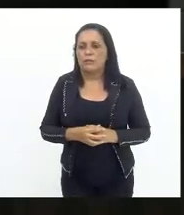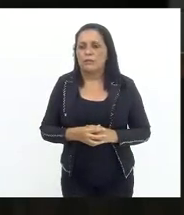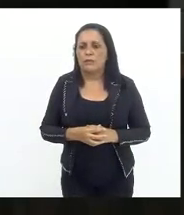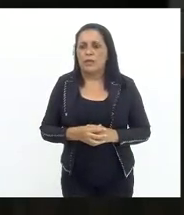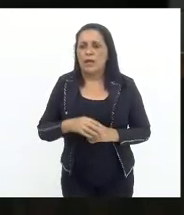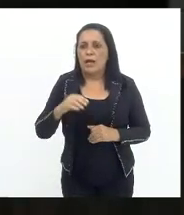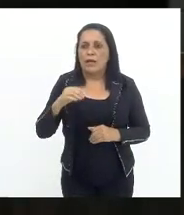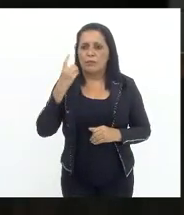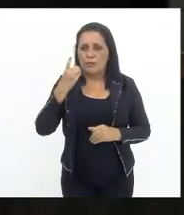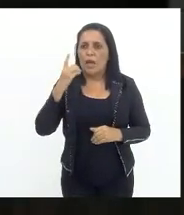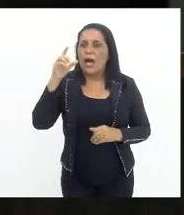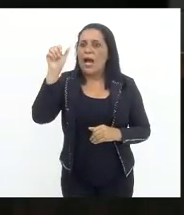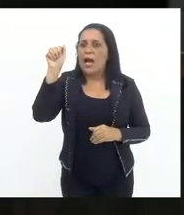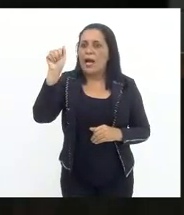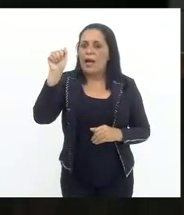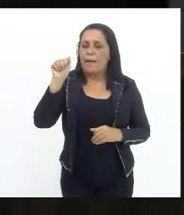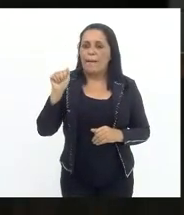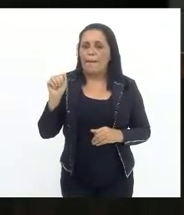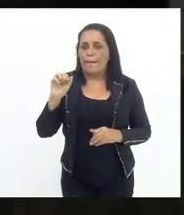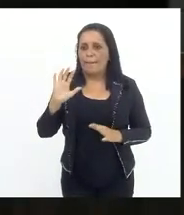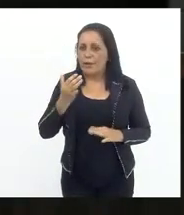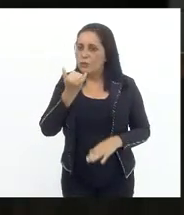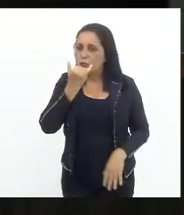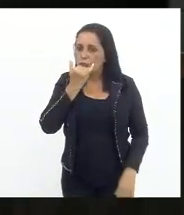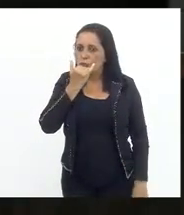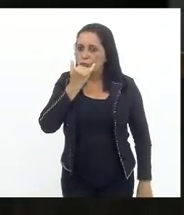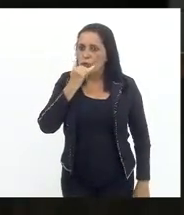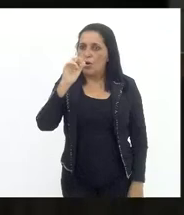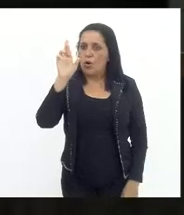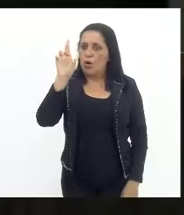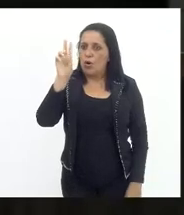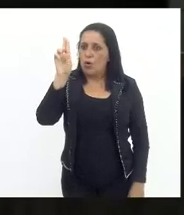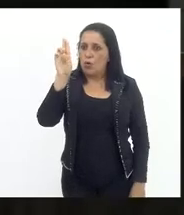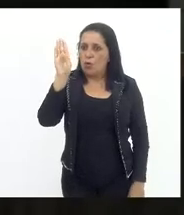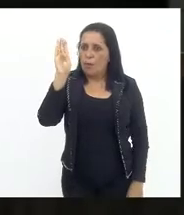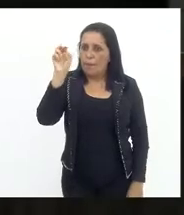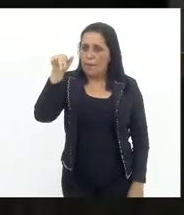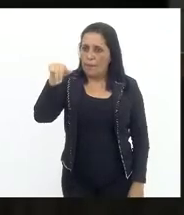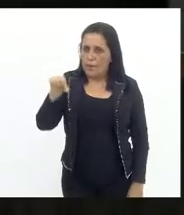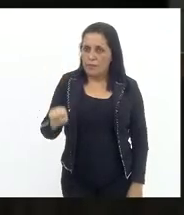Deputada Adriana... Perdão. Deputado Rubens Montempo.